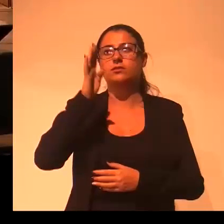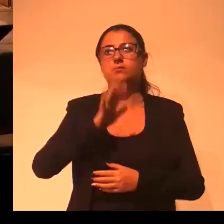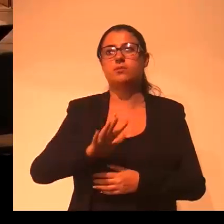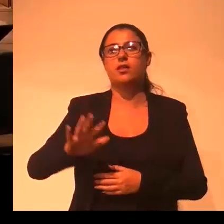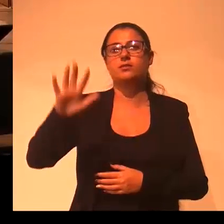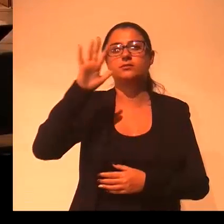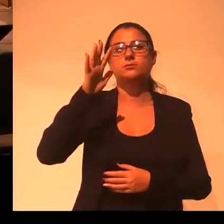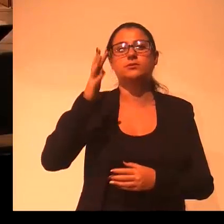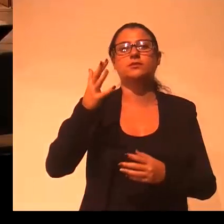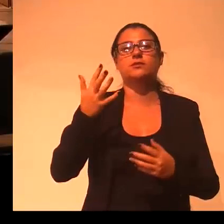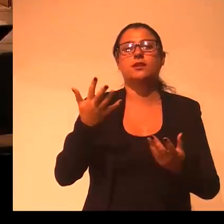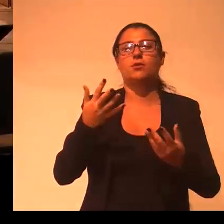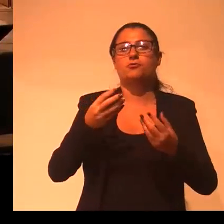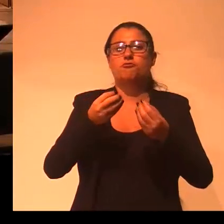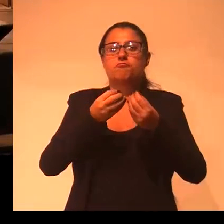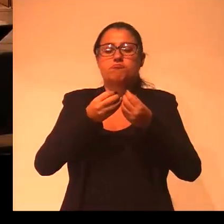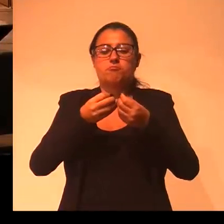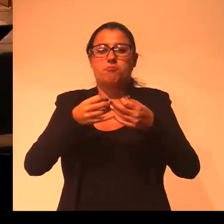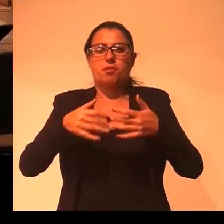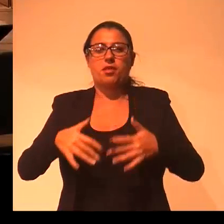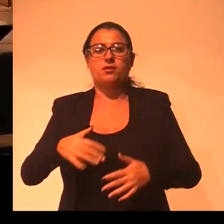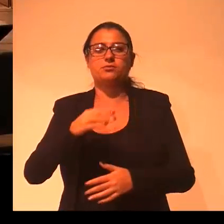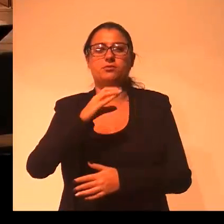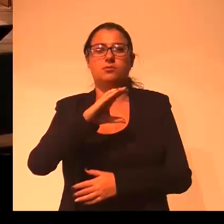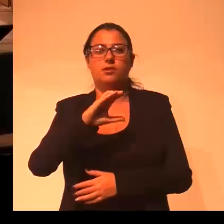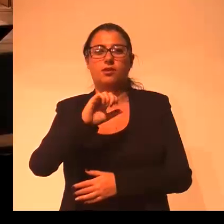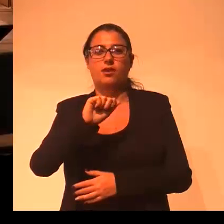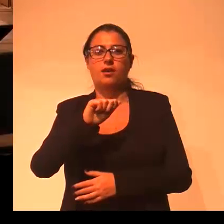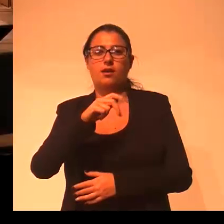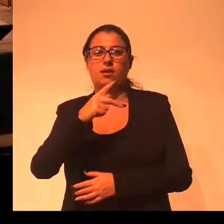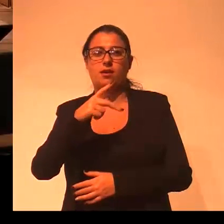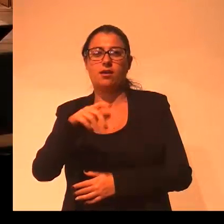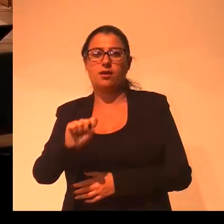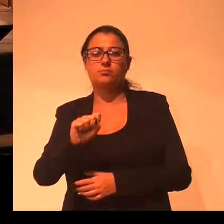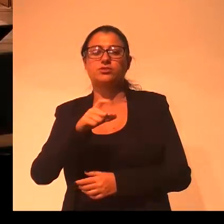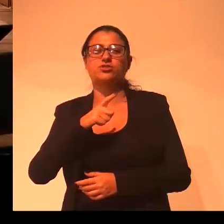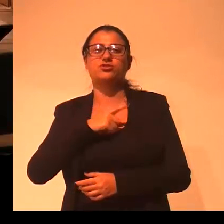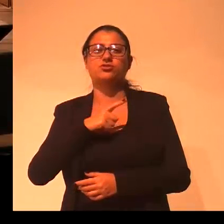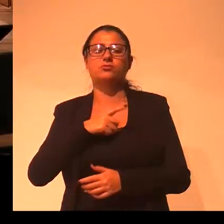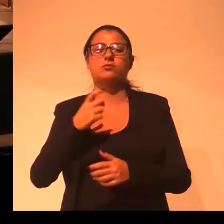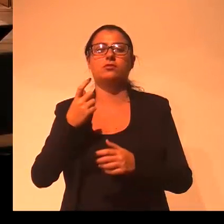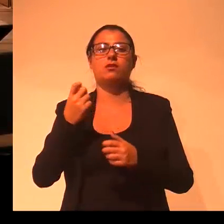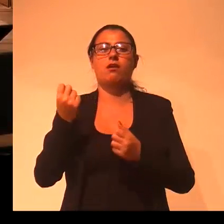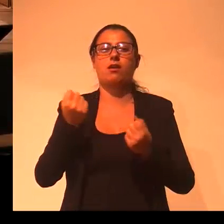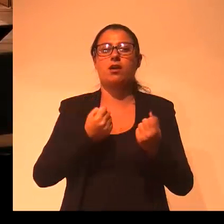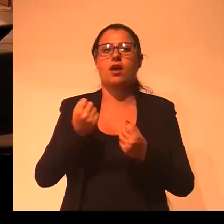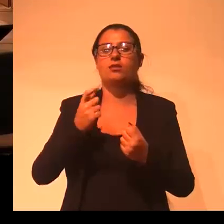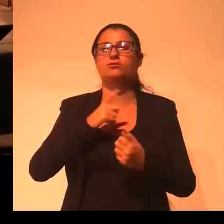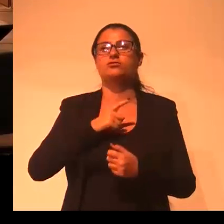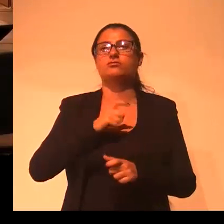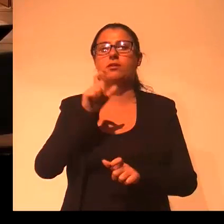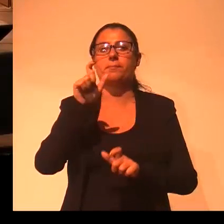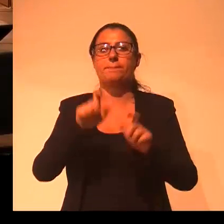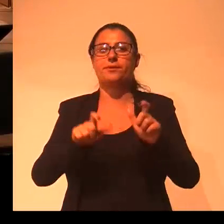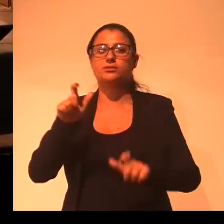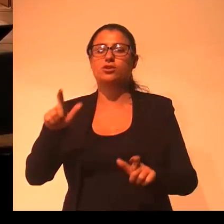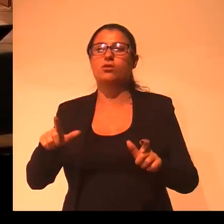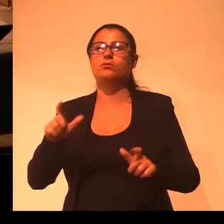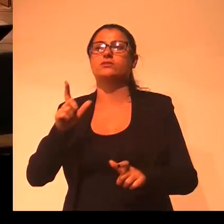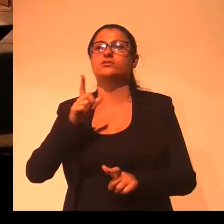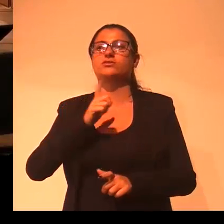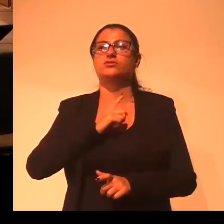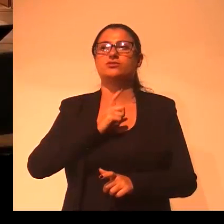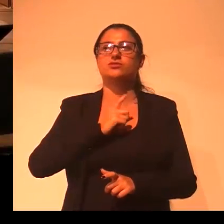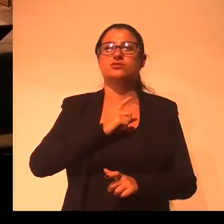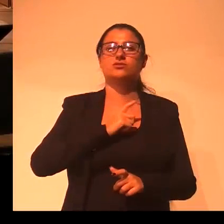Né? Então o CAPS ele tinha uma estrutura, ele tinha veículos, pessoas, a gente tinha o atendimento no Ser Bela